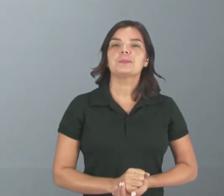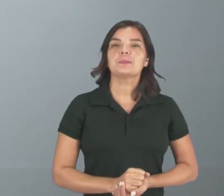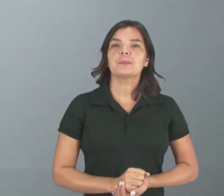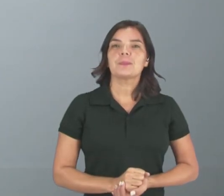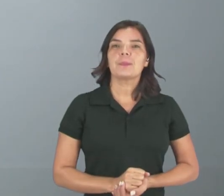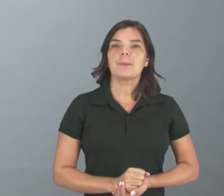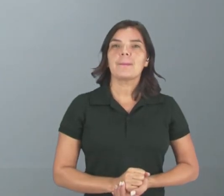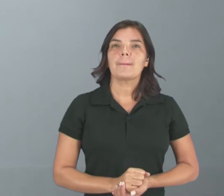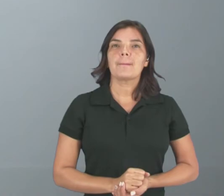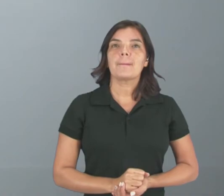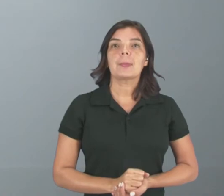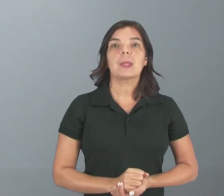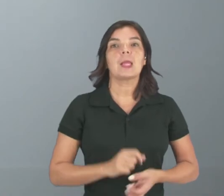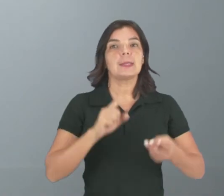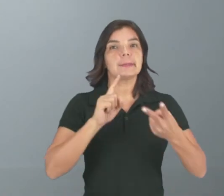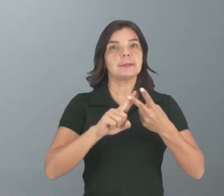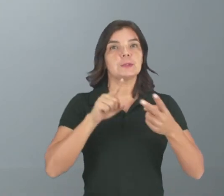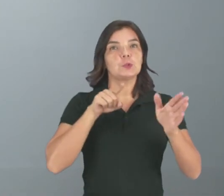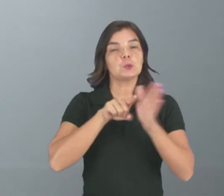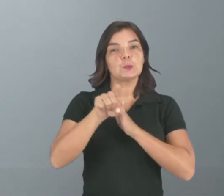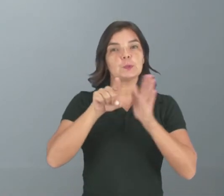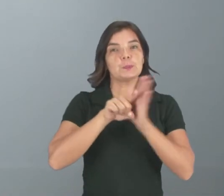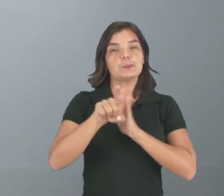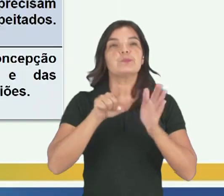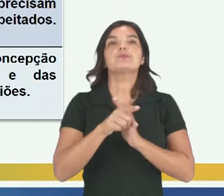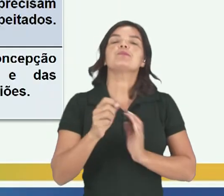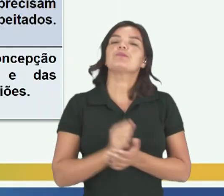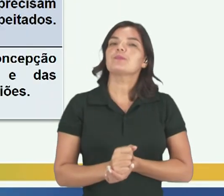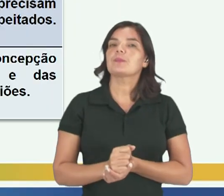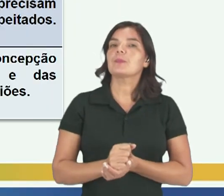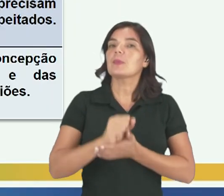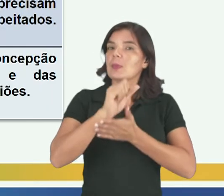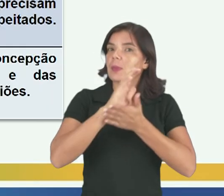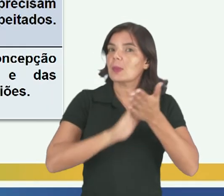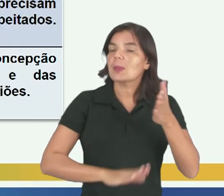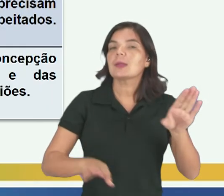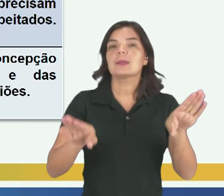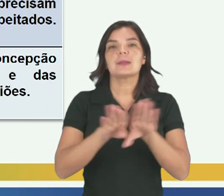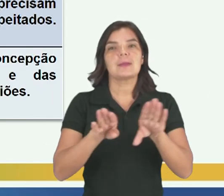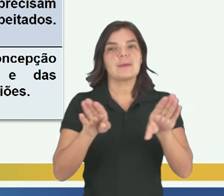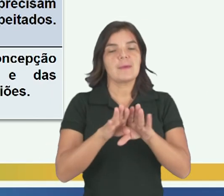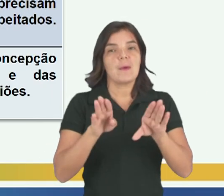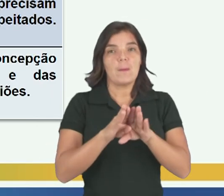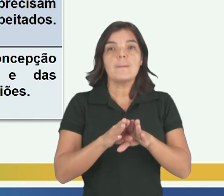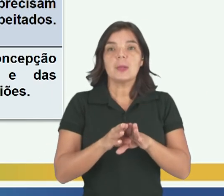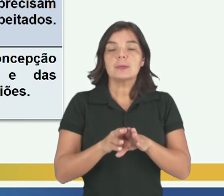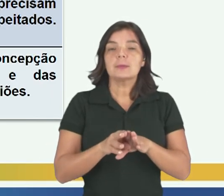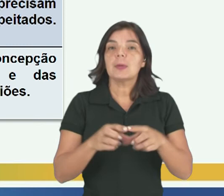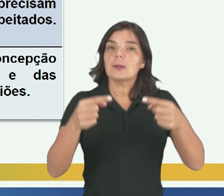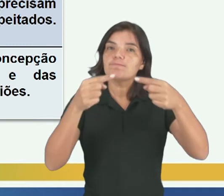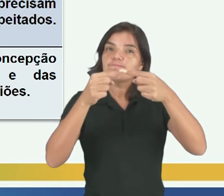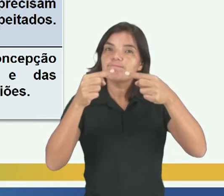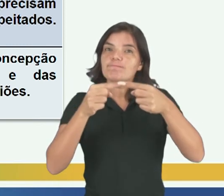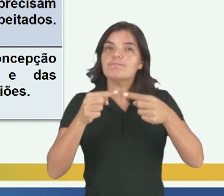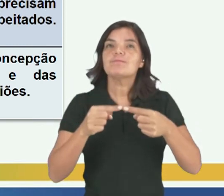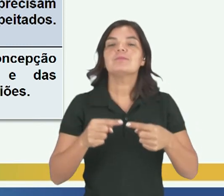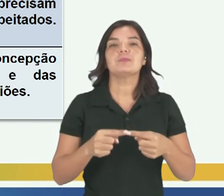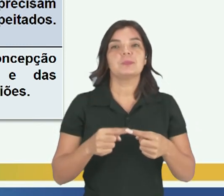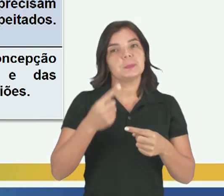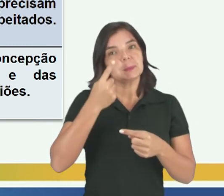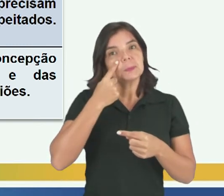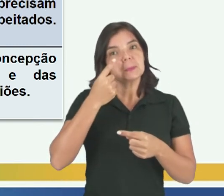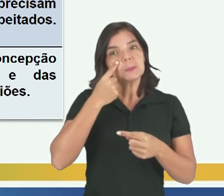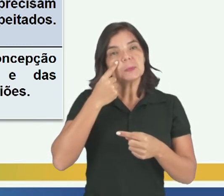tá? Nesse segundo modelo, né, de atividade, também é para fazer a correspondência, você